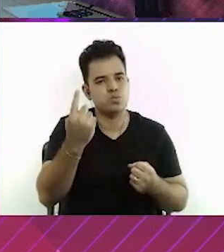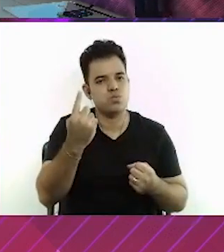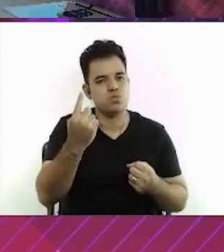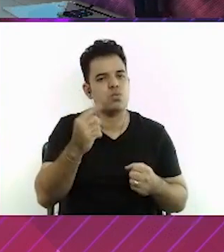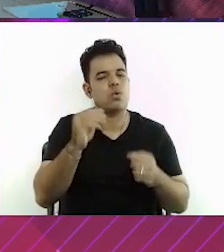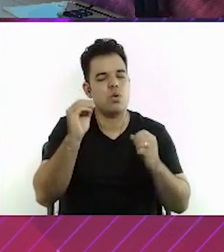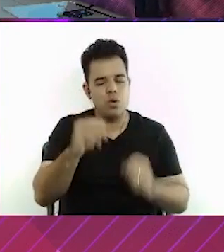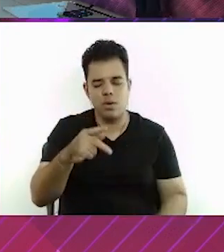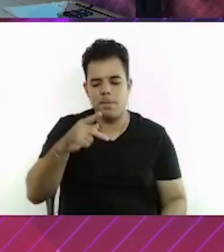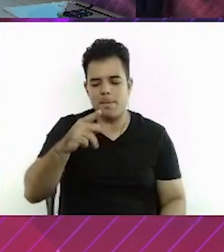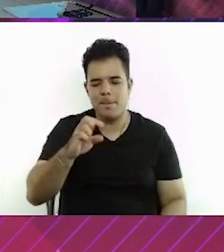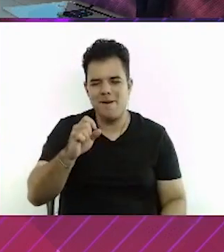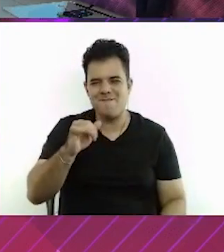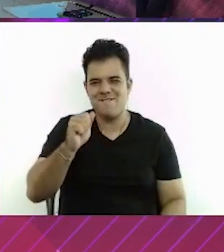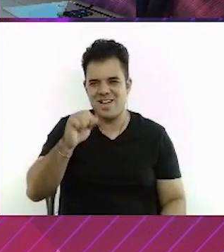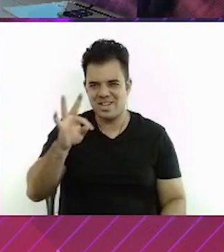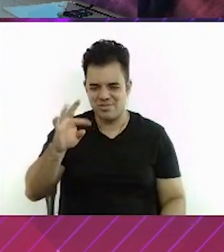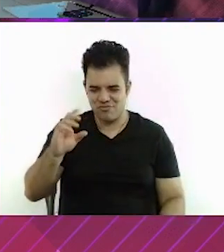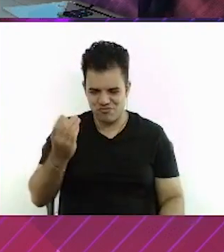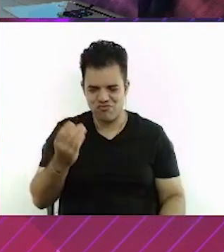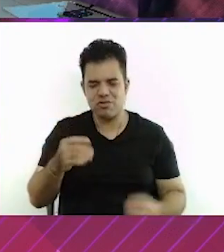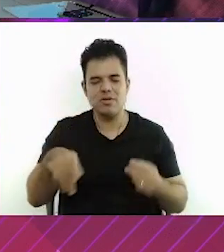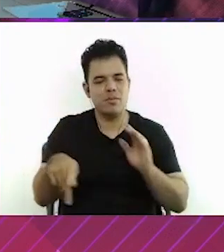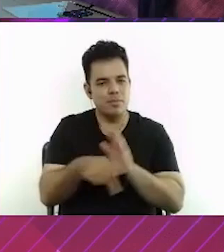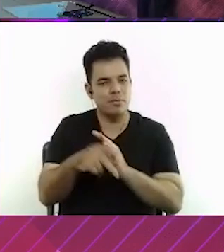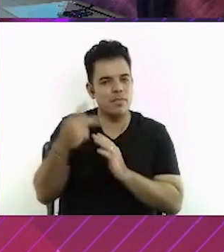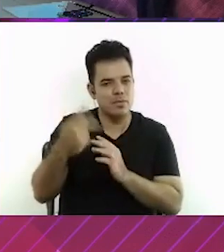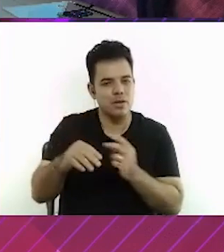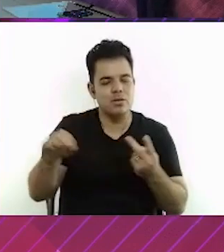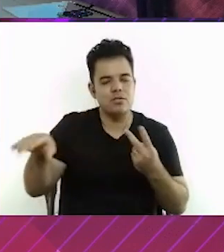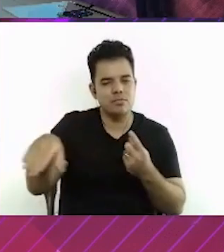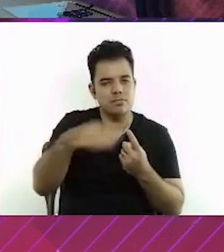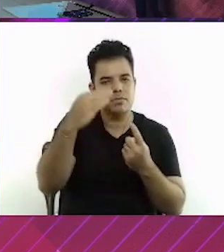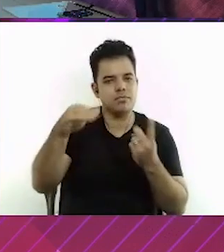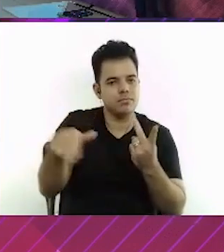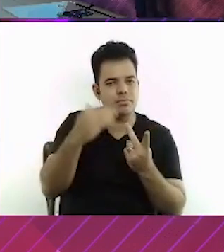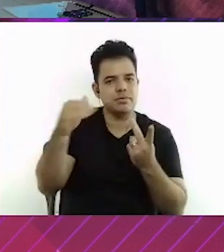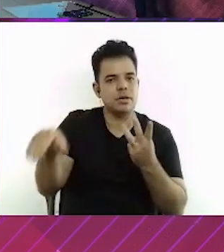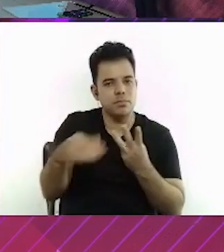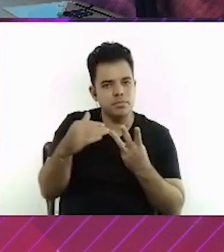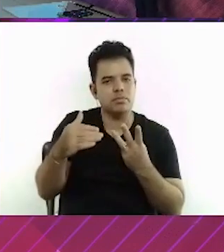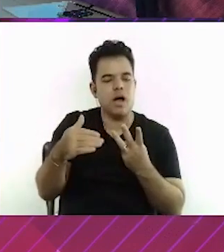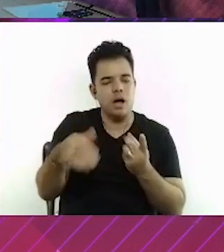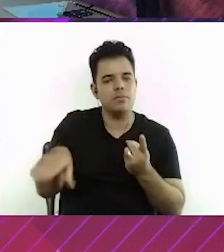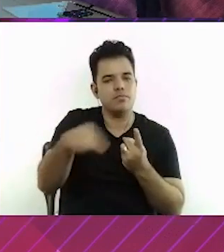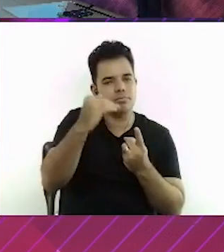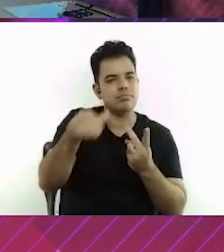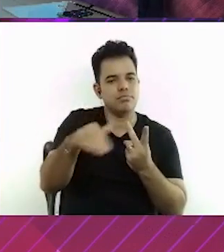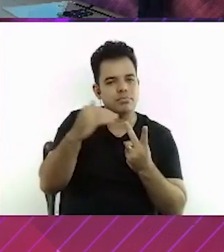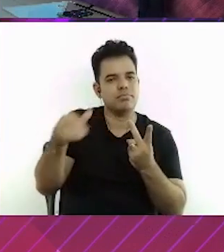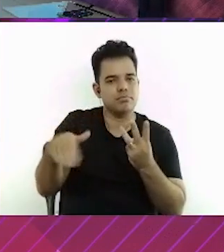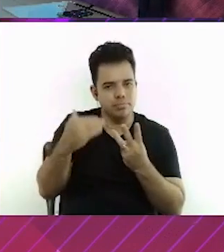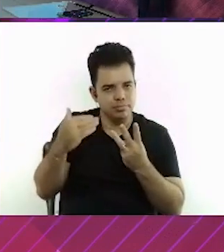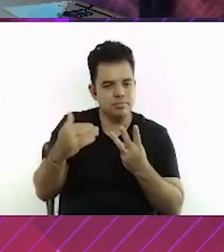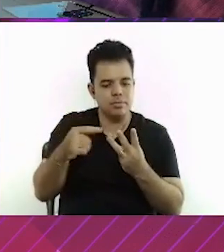consumidor e executor só vai processar uma tarefa por vez. Você evita a ociosidade nos seus microserviços.